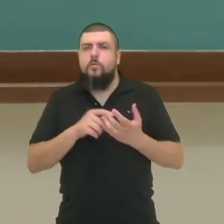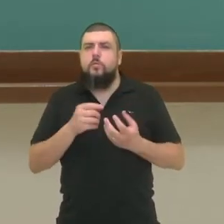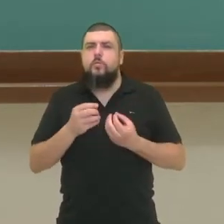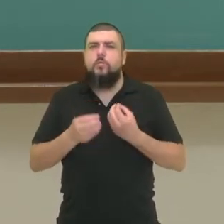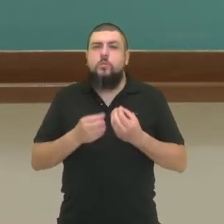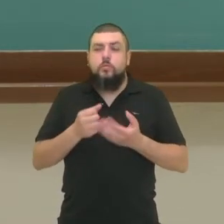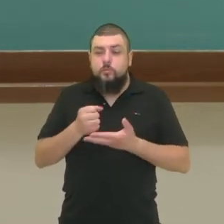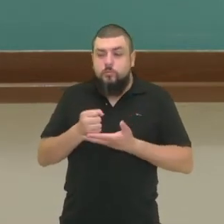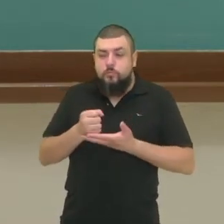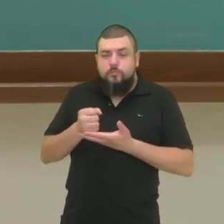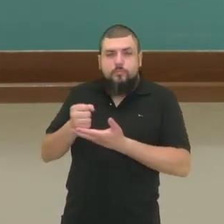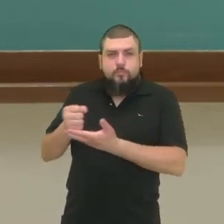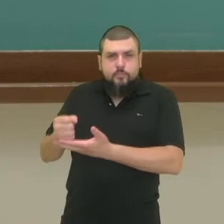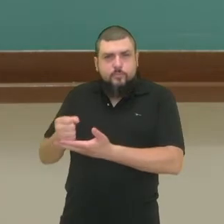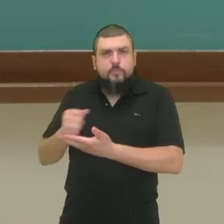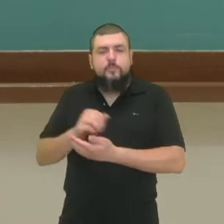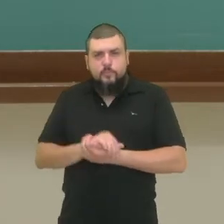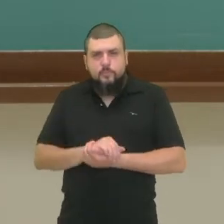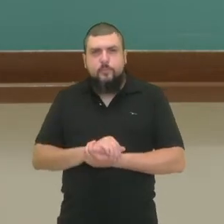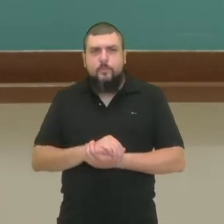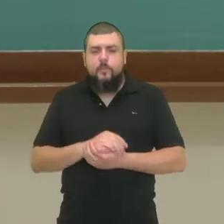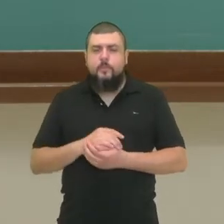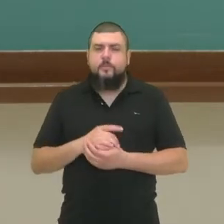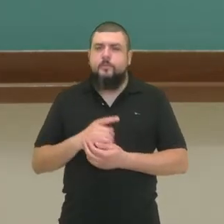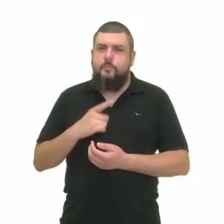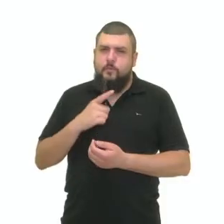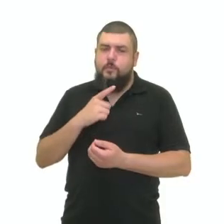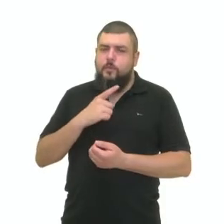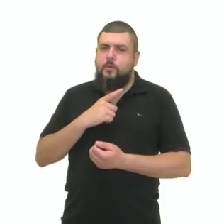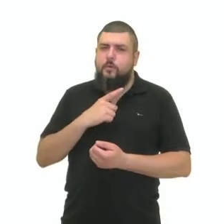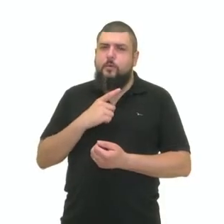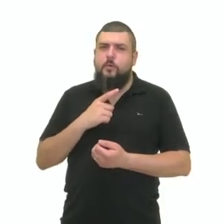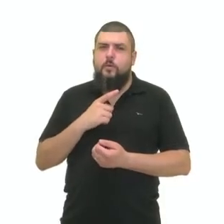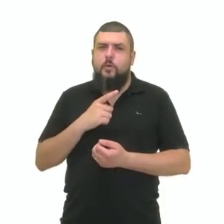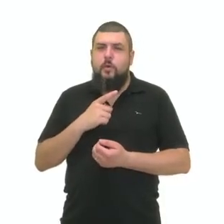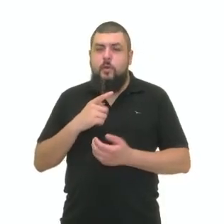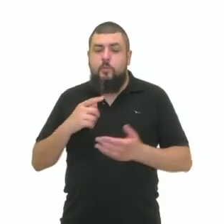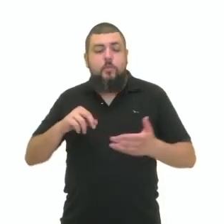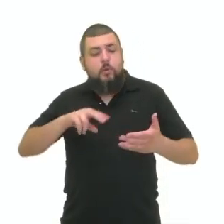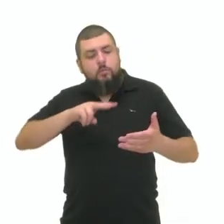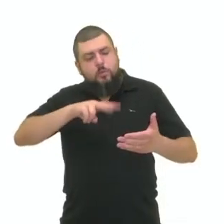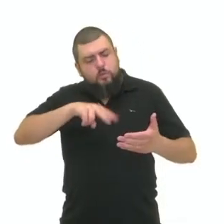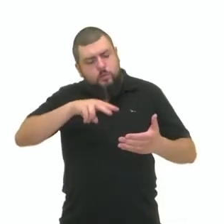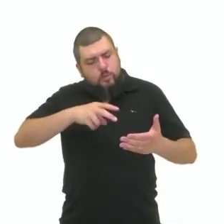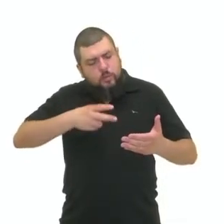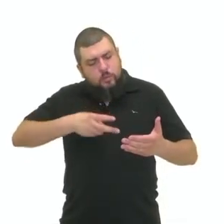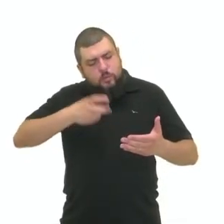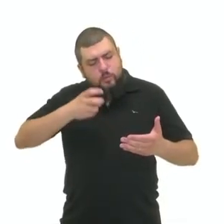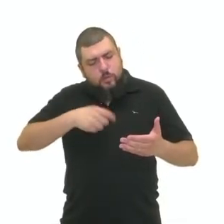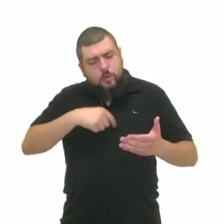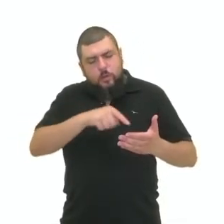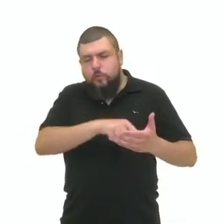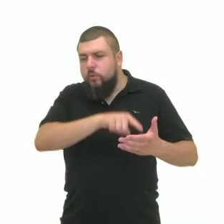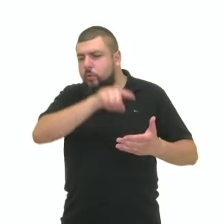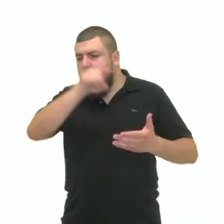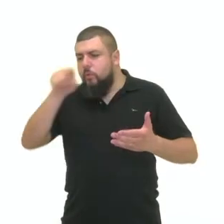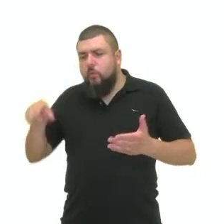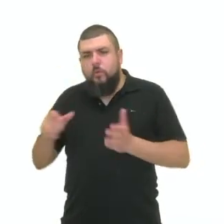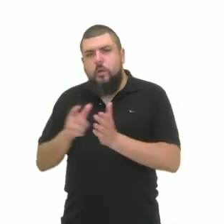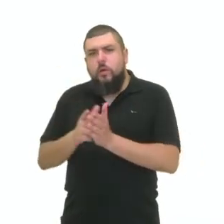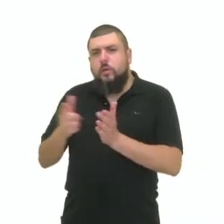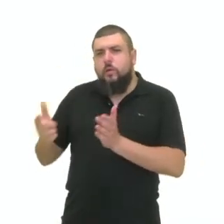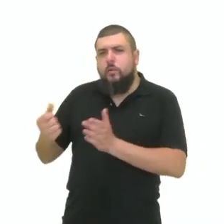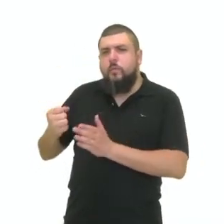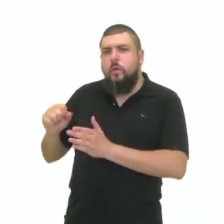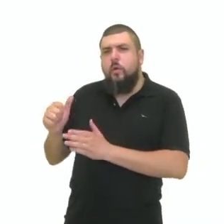nas ações, eu tenho aqui, ó, a indicação aos leitores que leiam o serviço da página 11. Então,